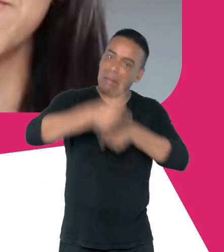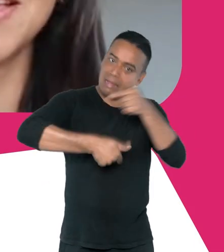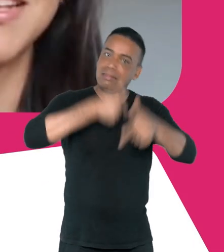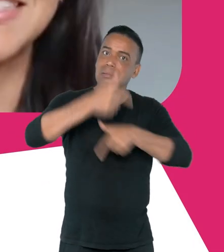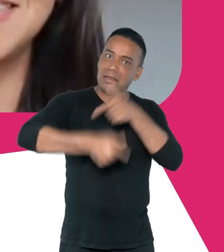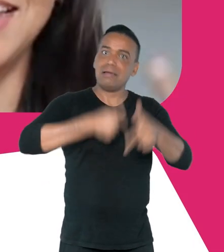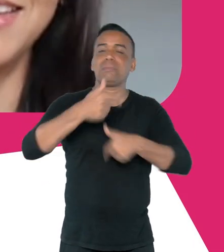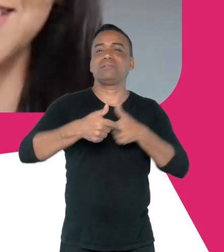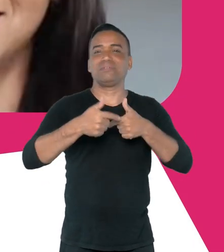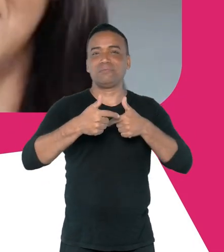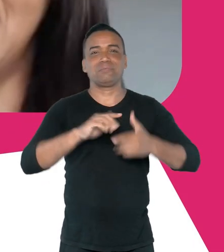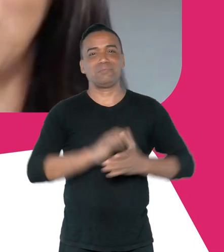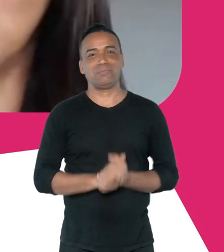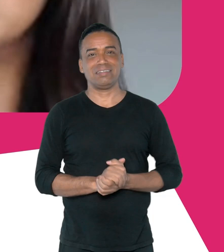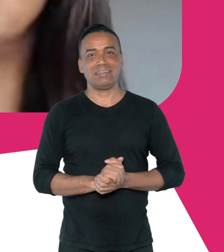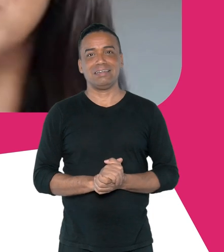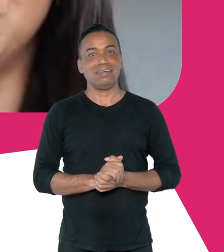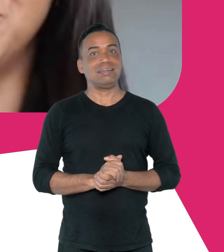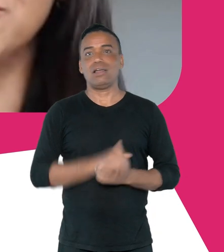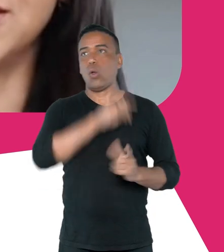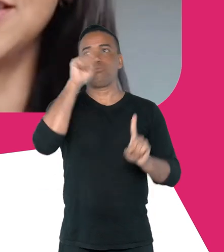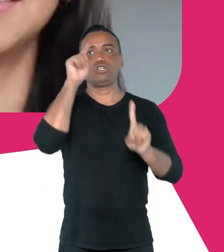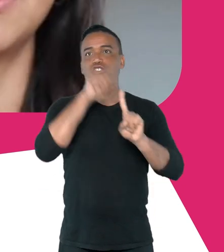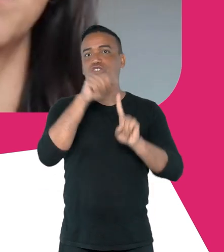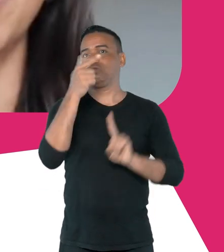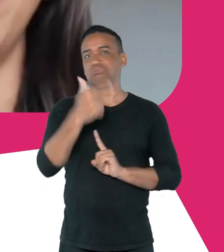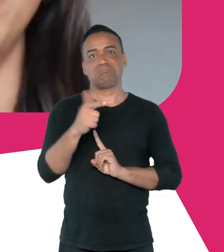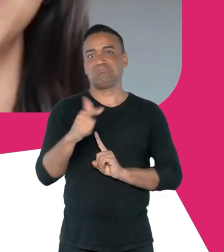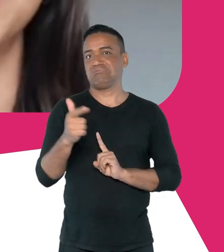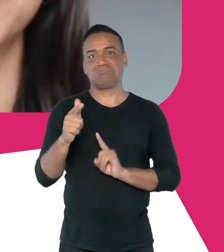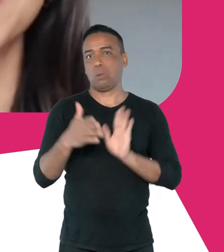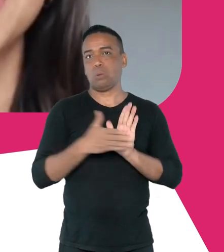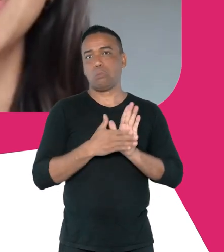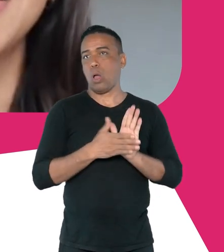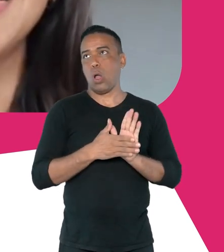trabalhando, sem um objetivo, assim, sem um